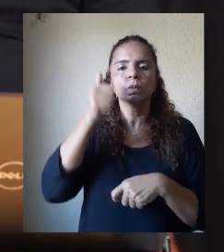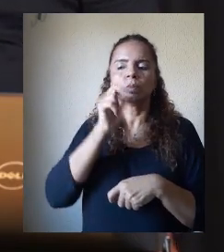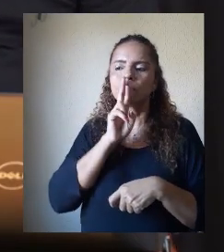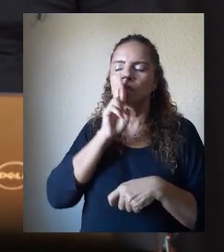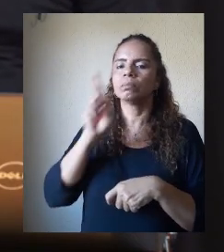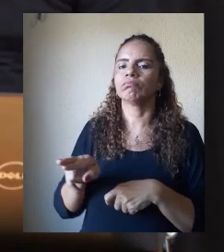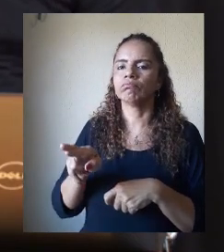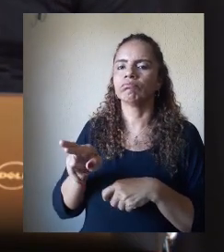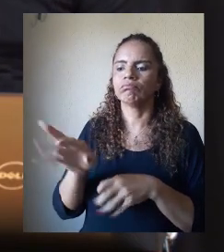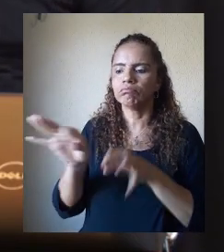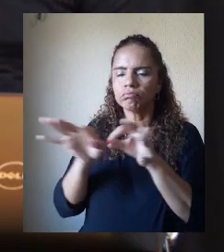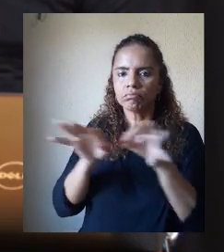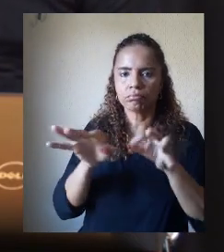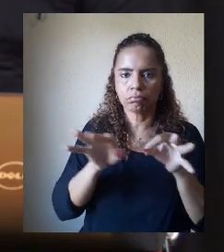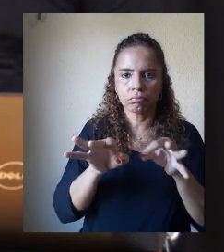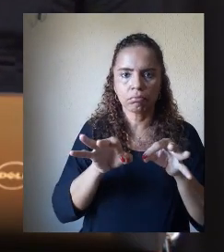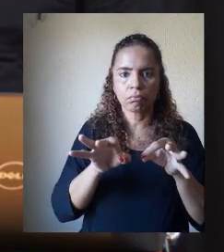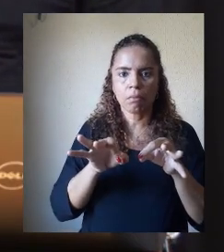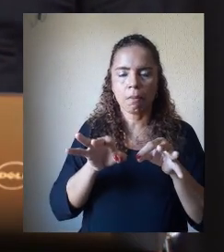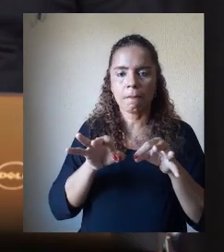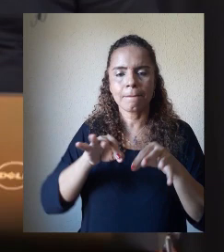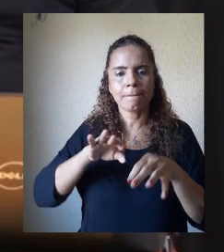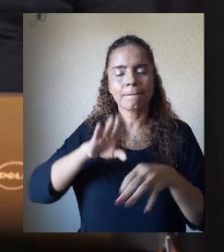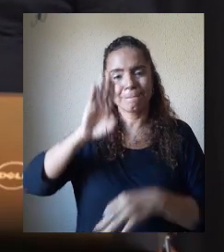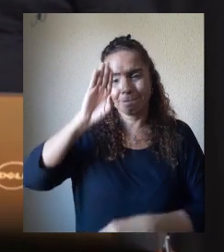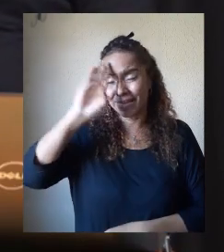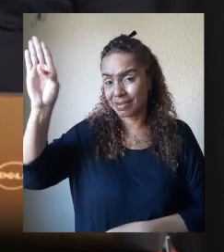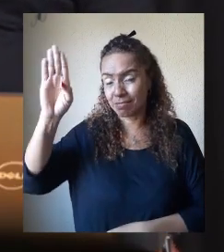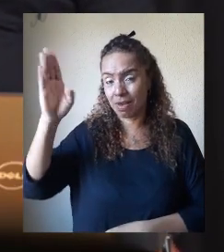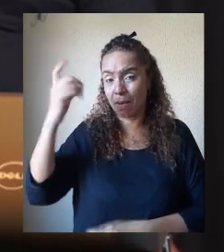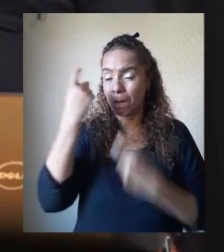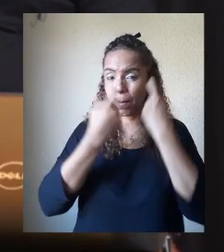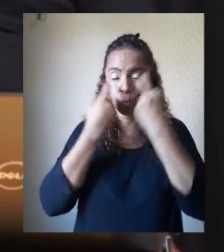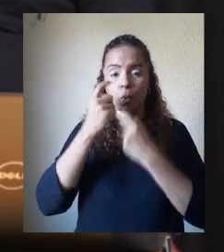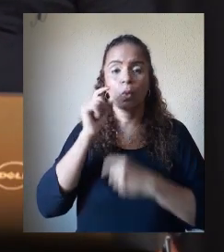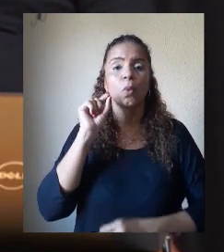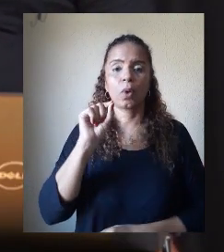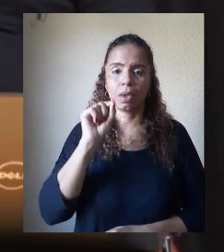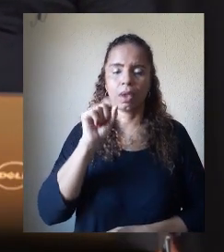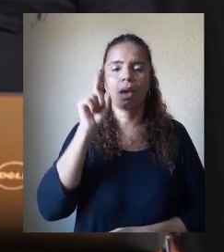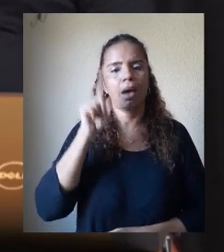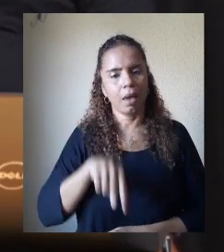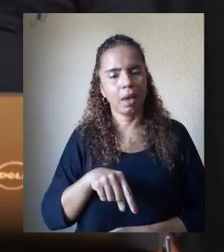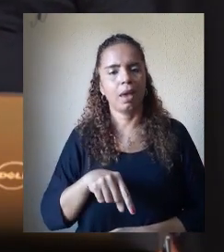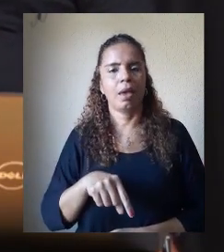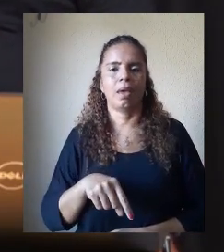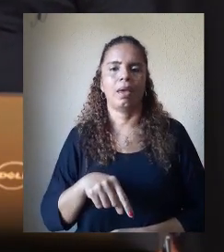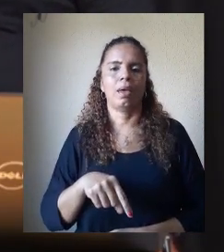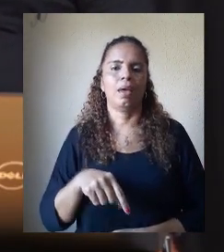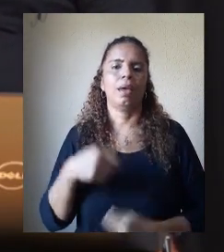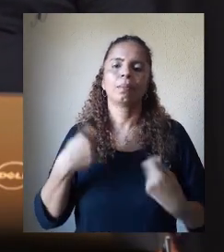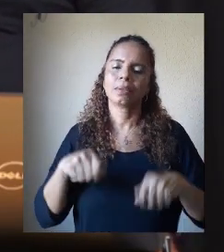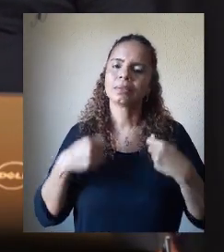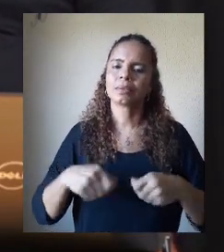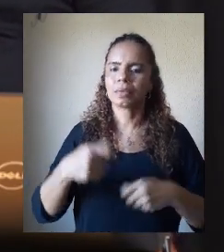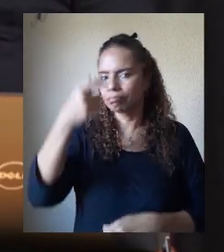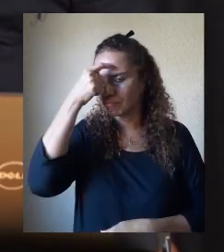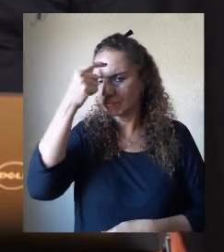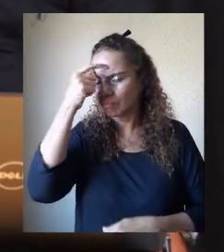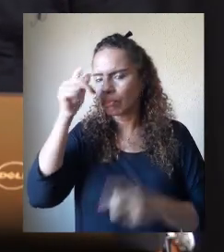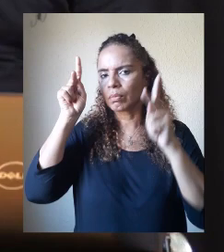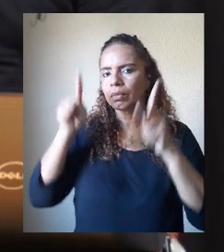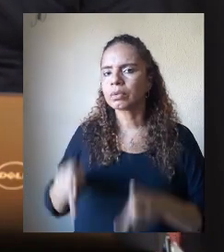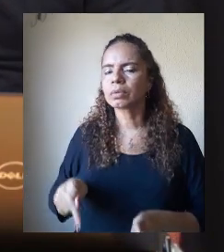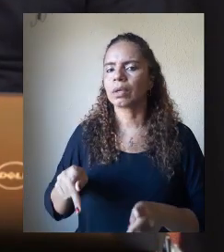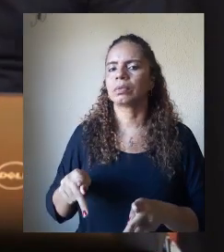essa demanda. A grande preocupação, na verdade, e aí eu volto àquela história da população. A população precisa muito aderir